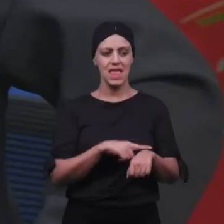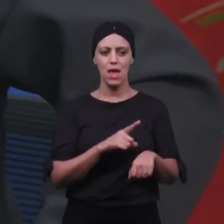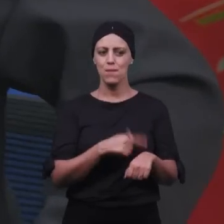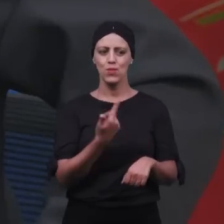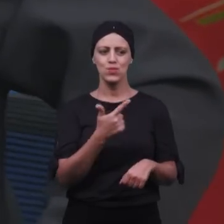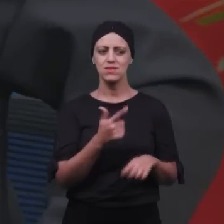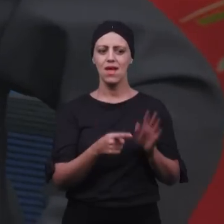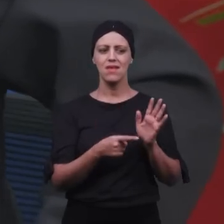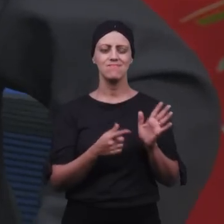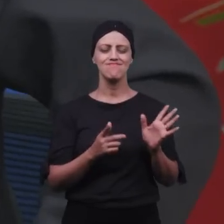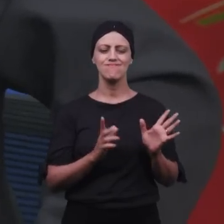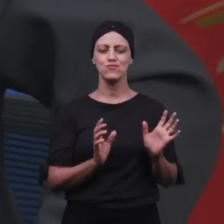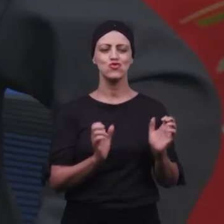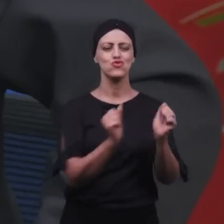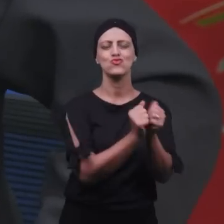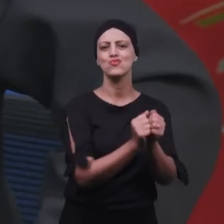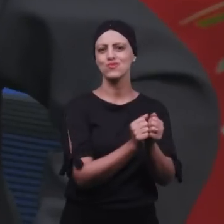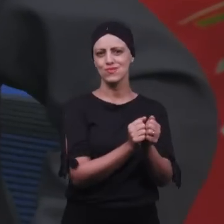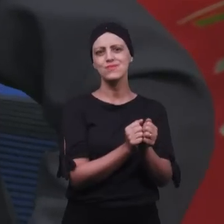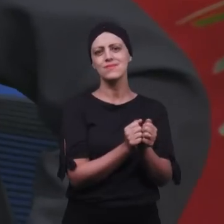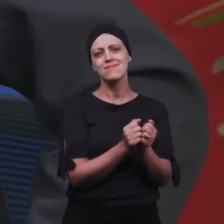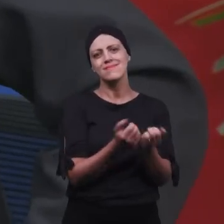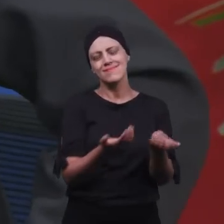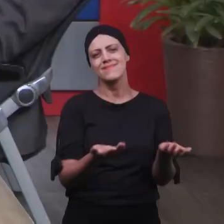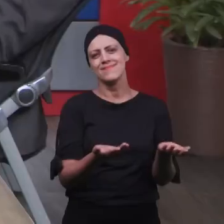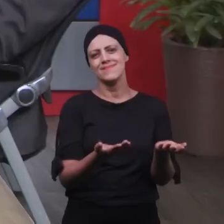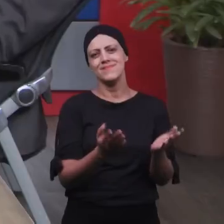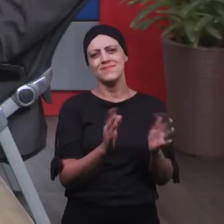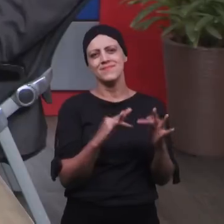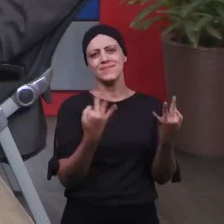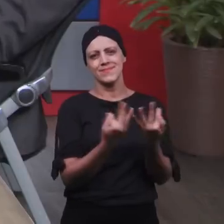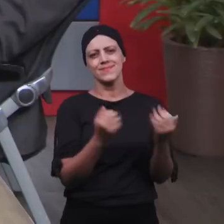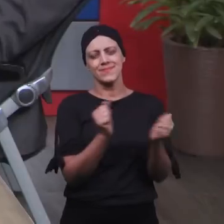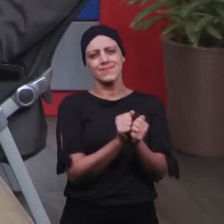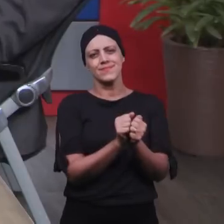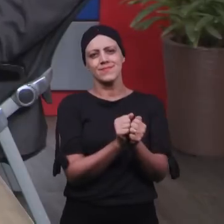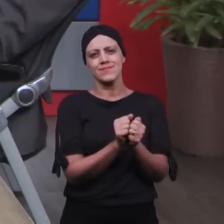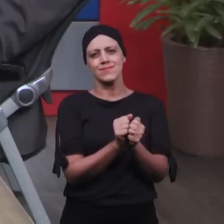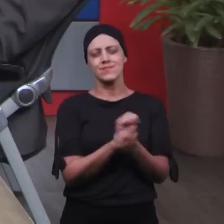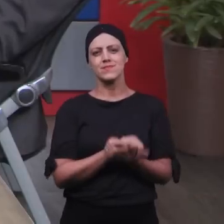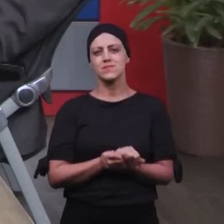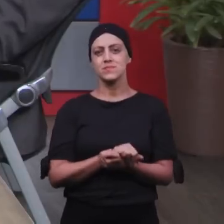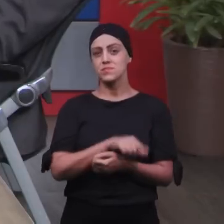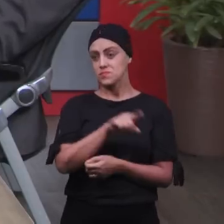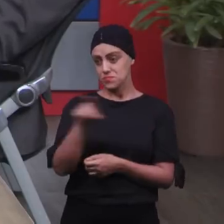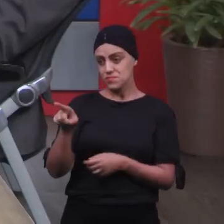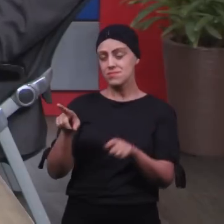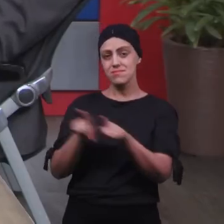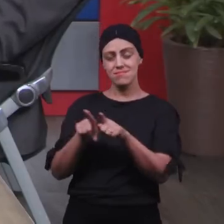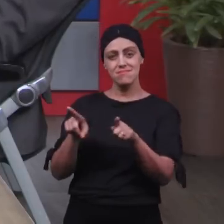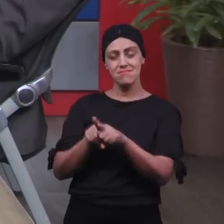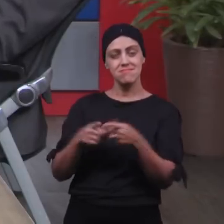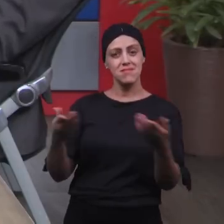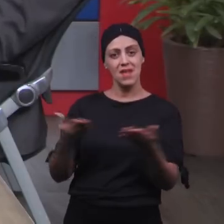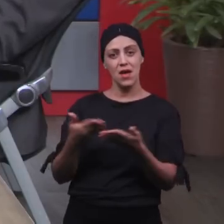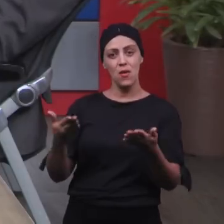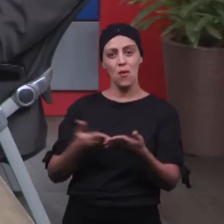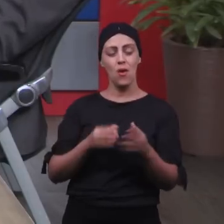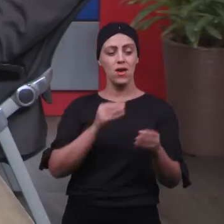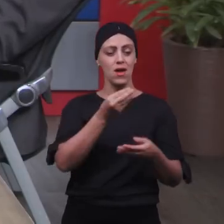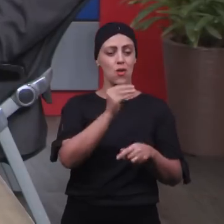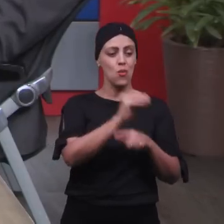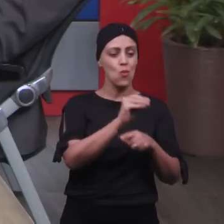repente necessitaria, né? E vocês agora mais de cuidar da igreja, cuidar do 0800,